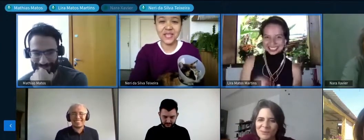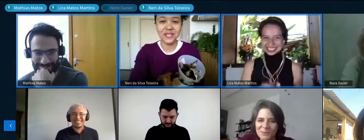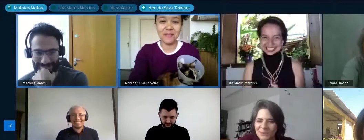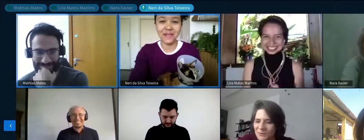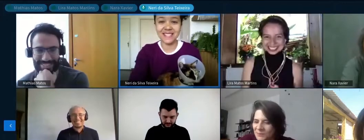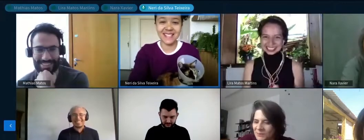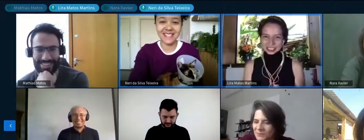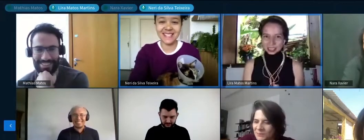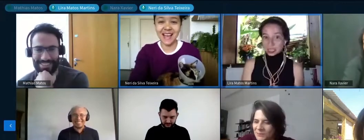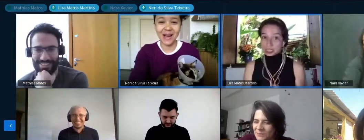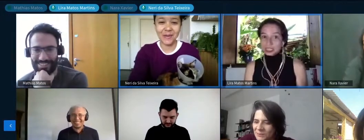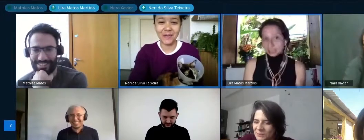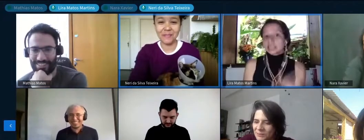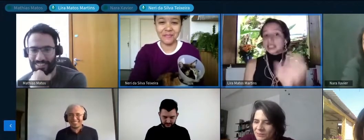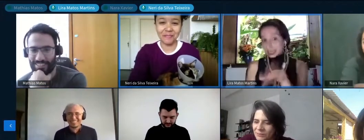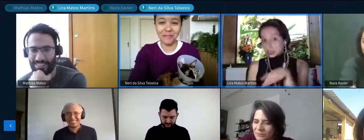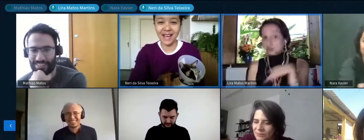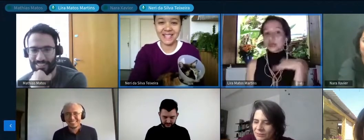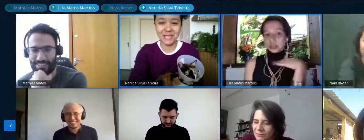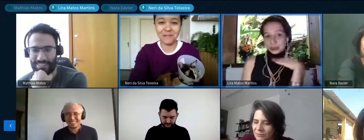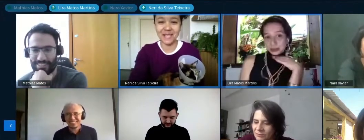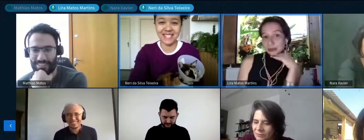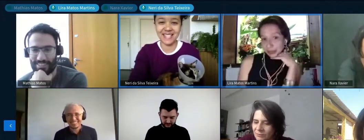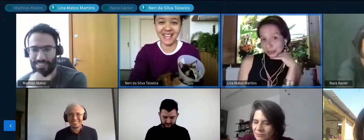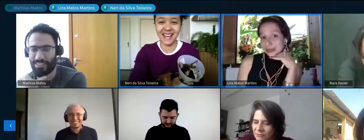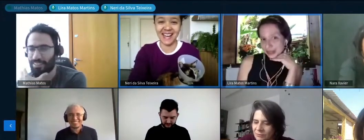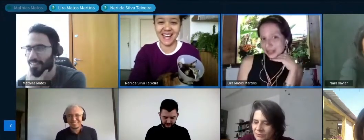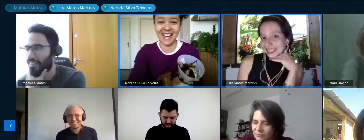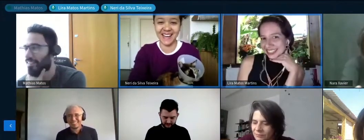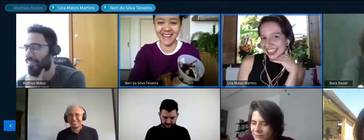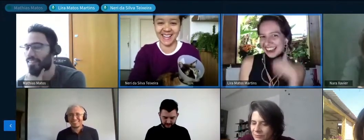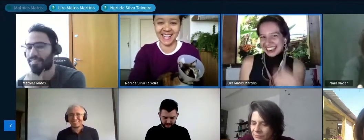Na suíte presidencial. Na suíte